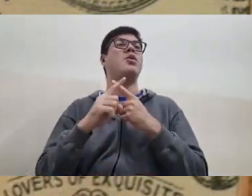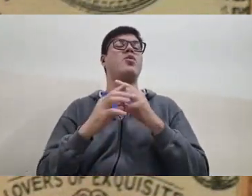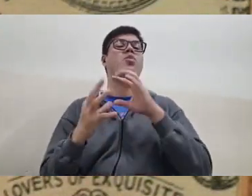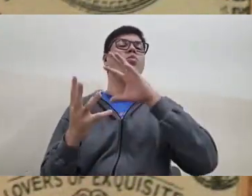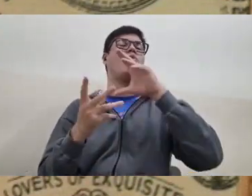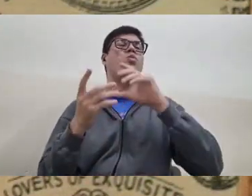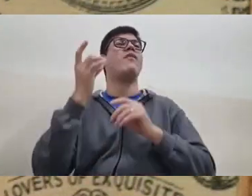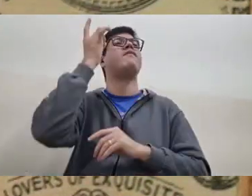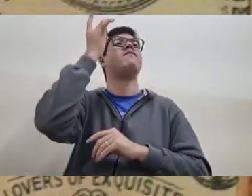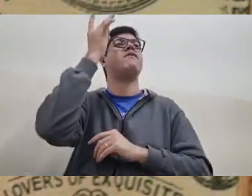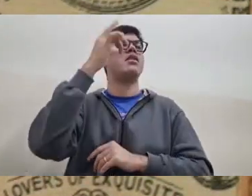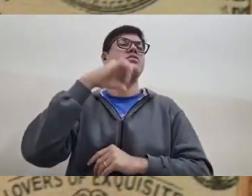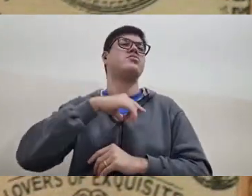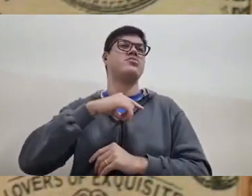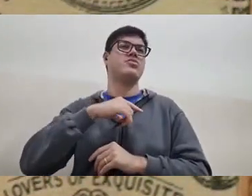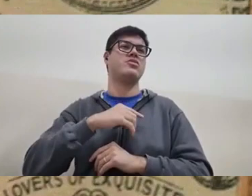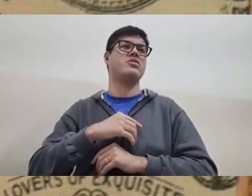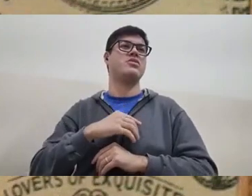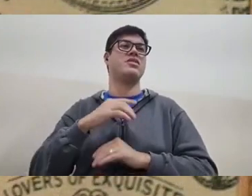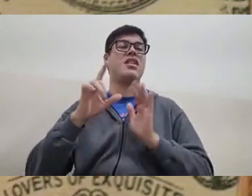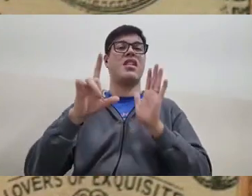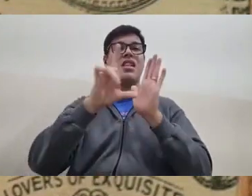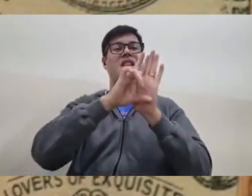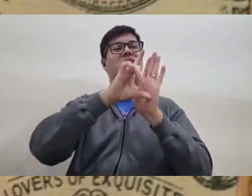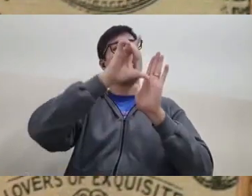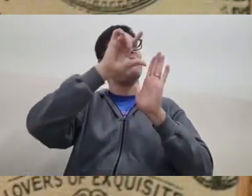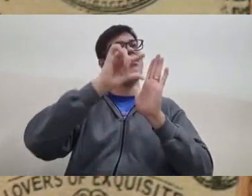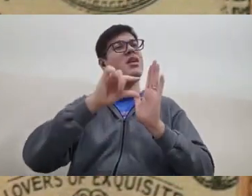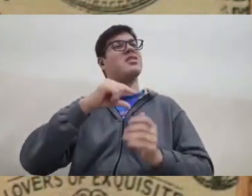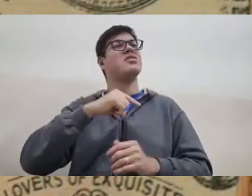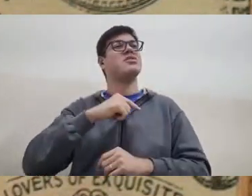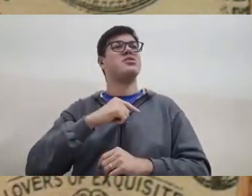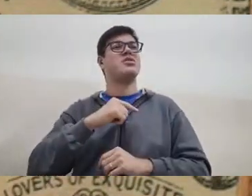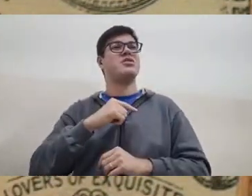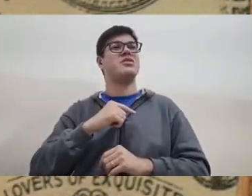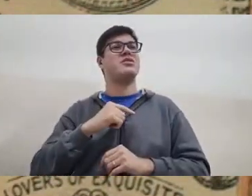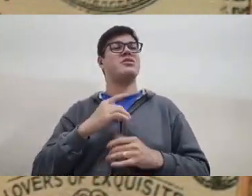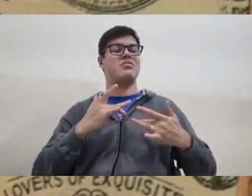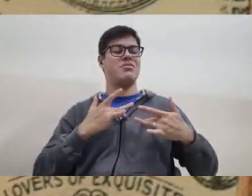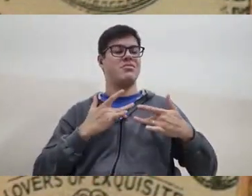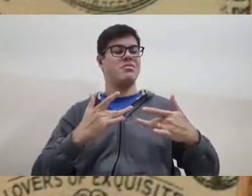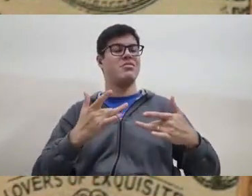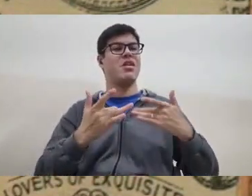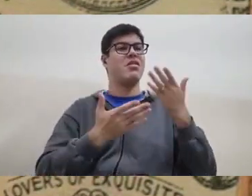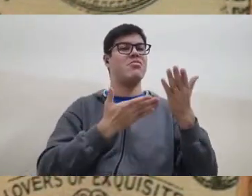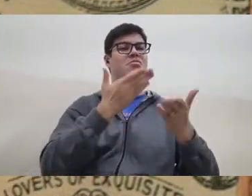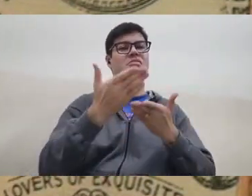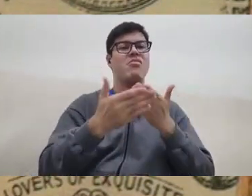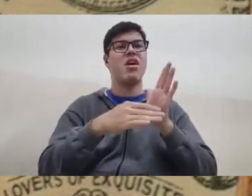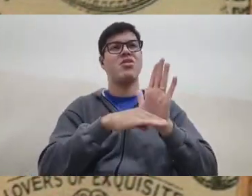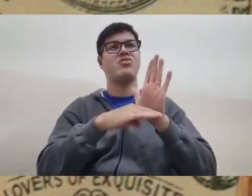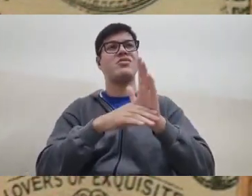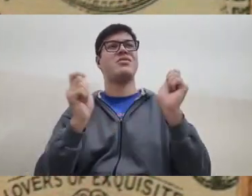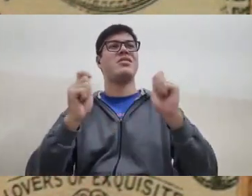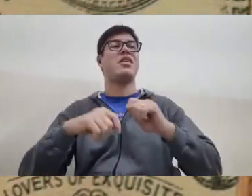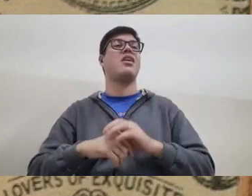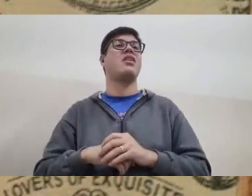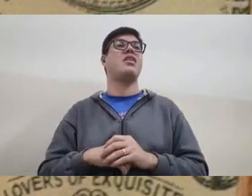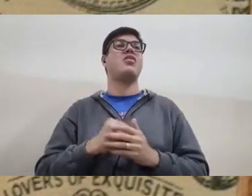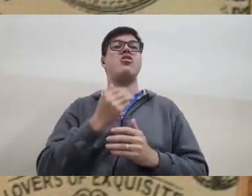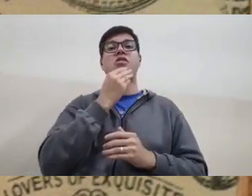mais fácil o mundo era mais fácil e ao menos lei e mais o coração é coração né